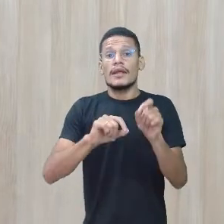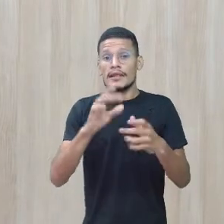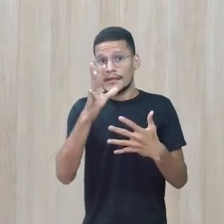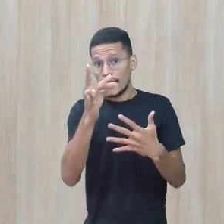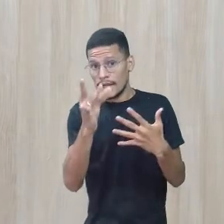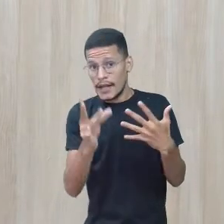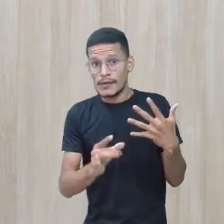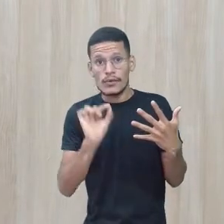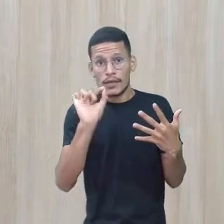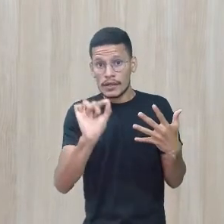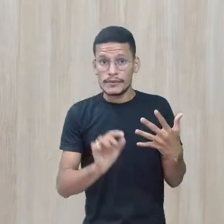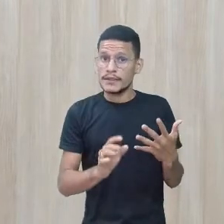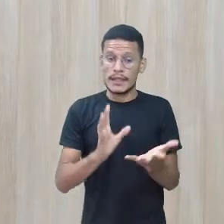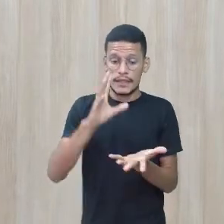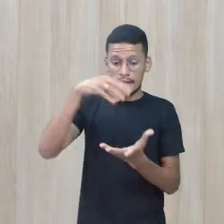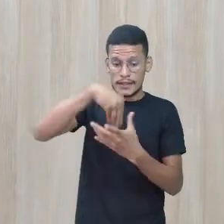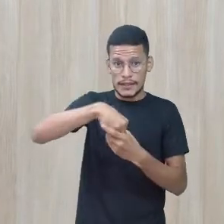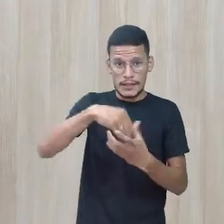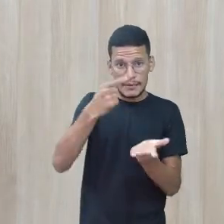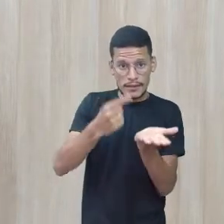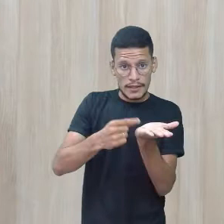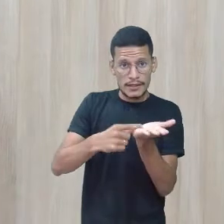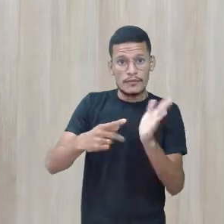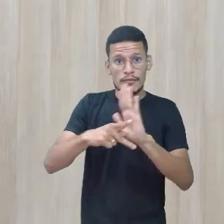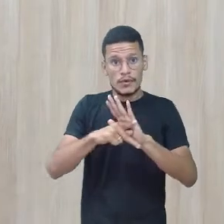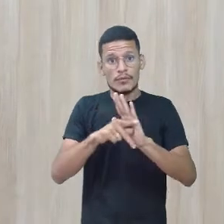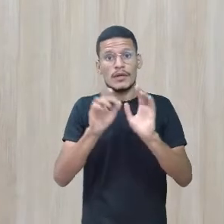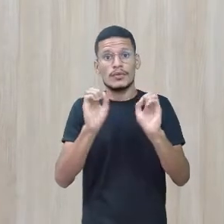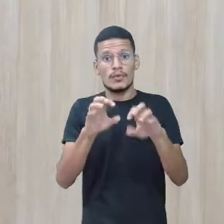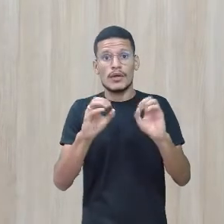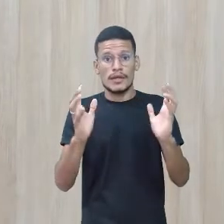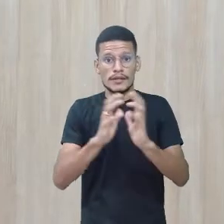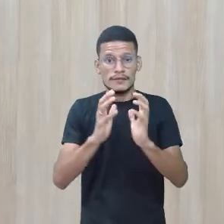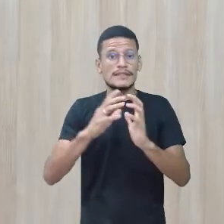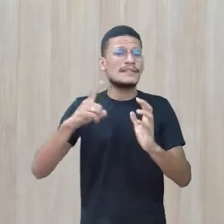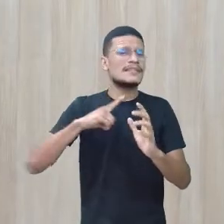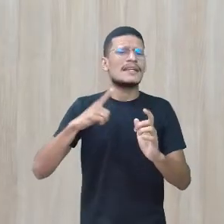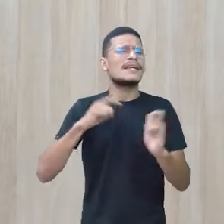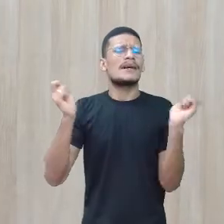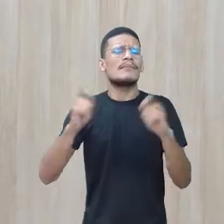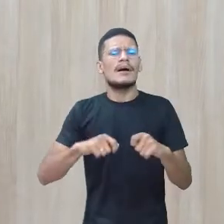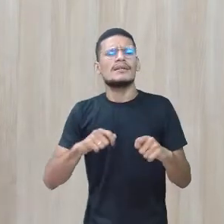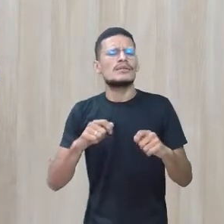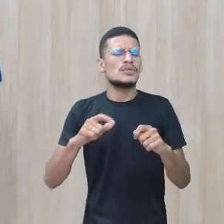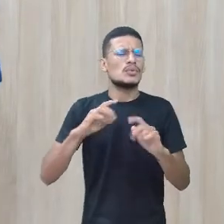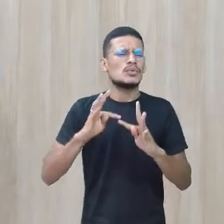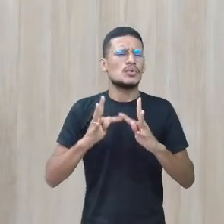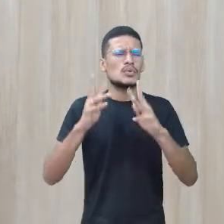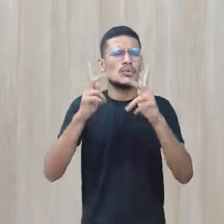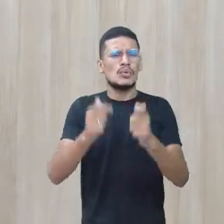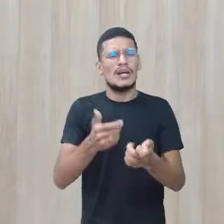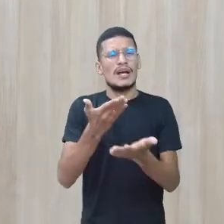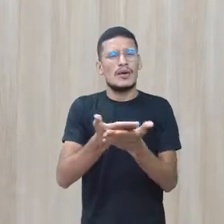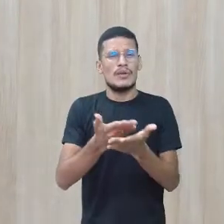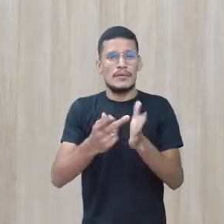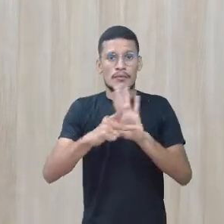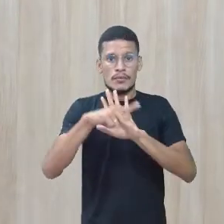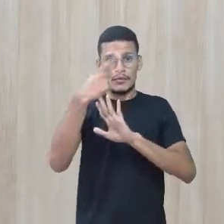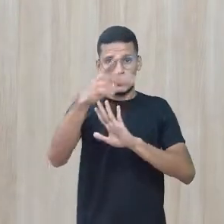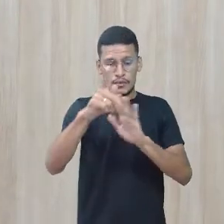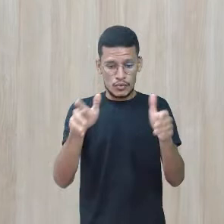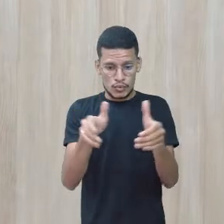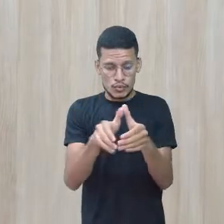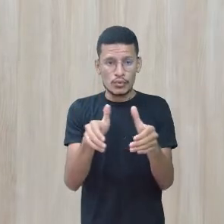detalhe, com o aplicativo do Educa Recife, você tem acesso a todas as aulas aí da sua turma e,